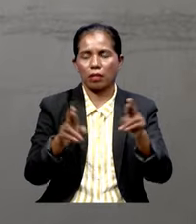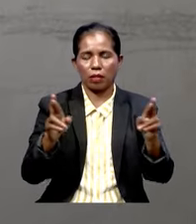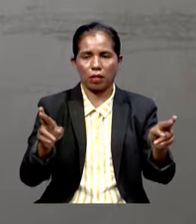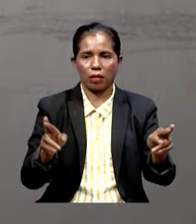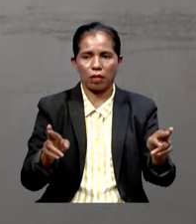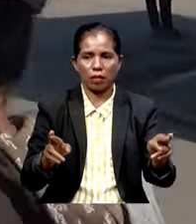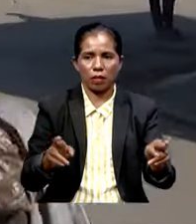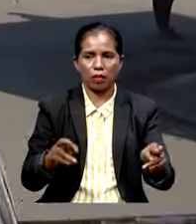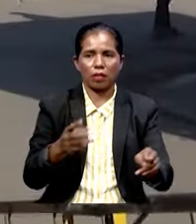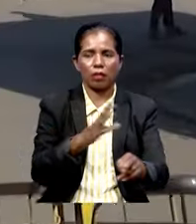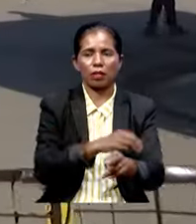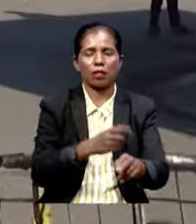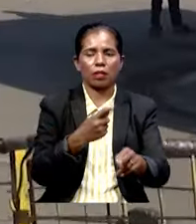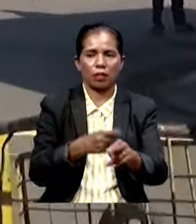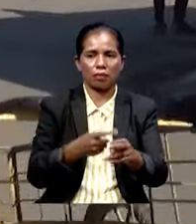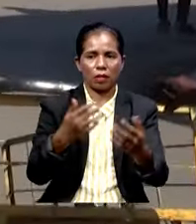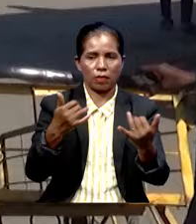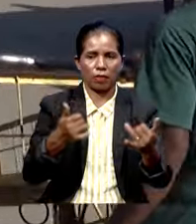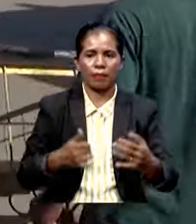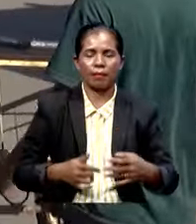e periodo normal nia.